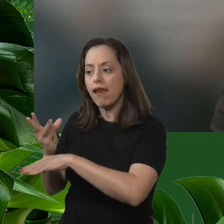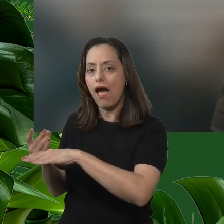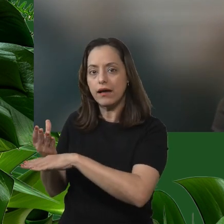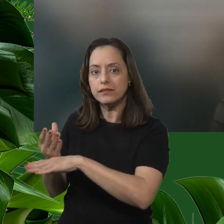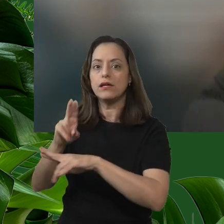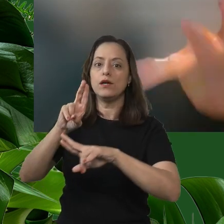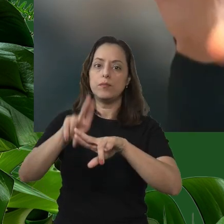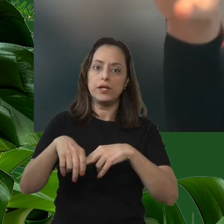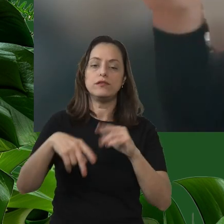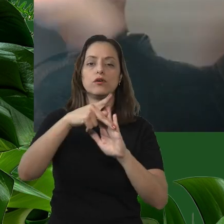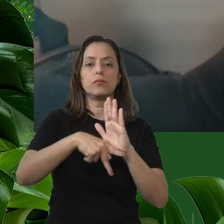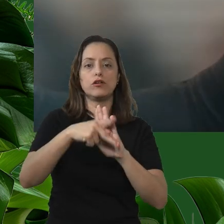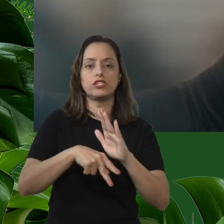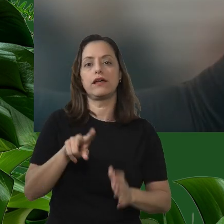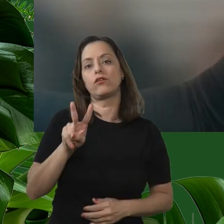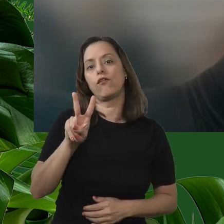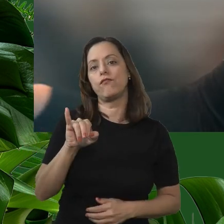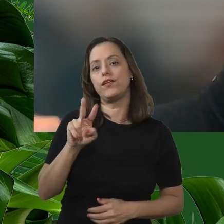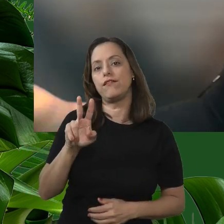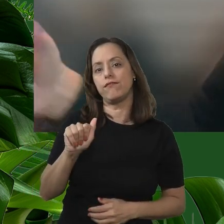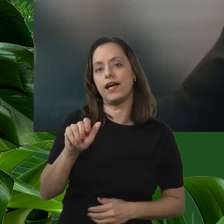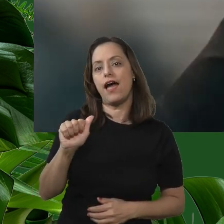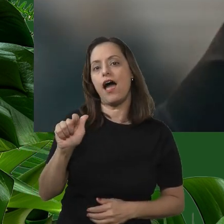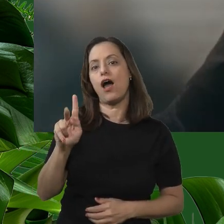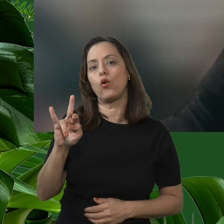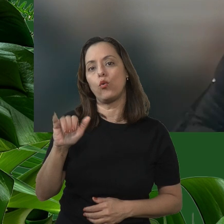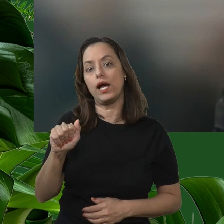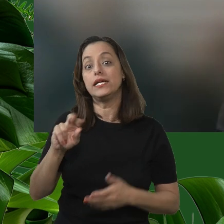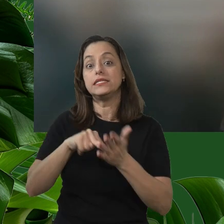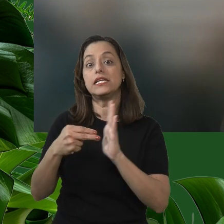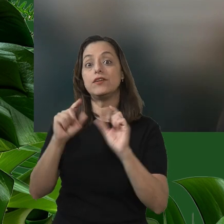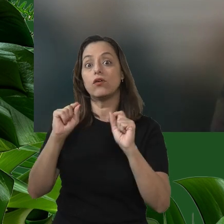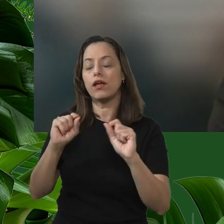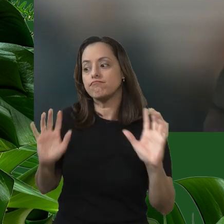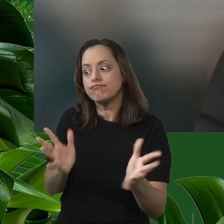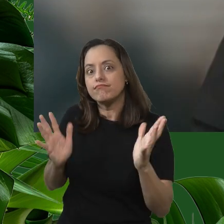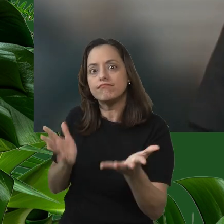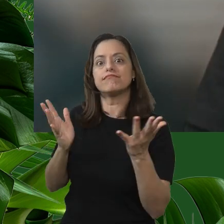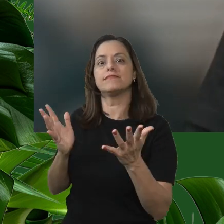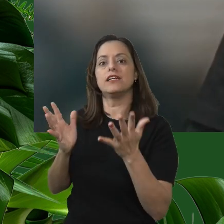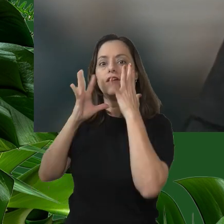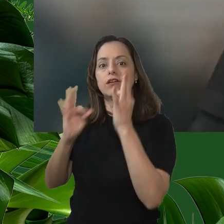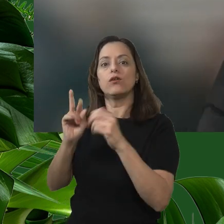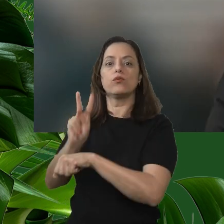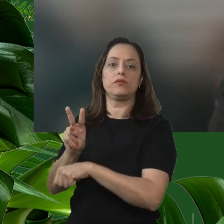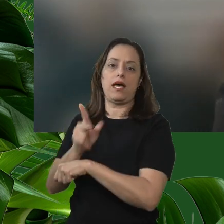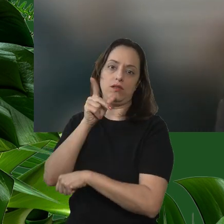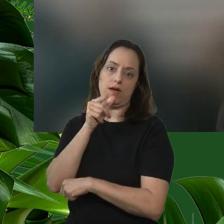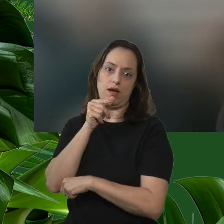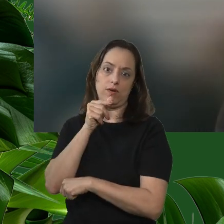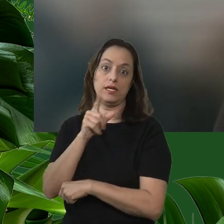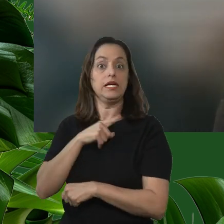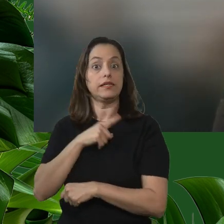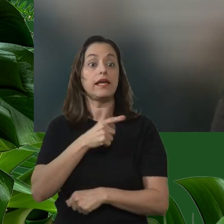cidadão consciente, olhando para de onde vem a água que eu consumo e a forma com a qual eu estou usando essa água, já é um grande